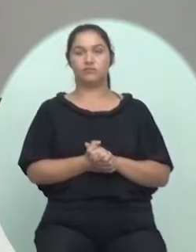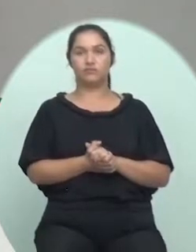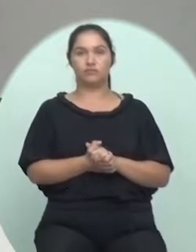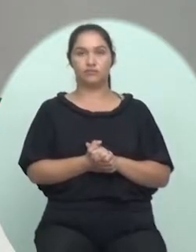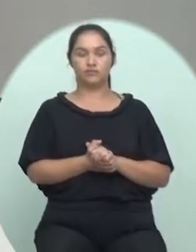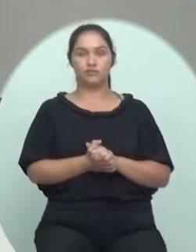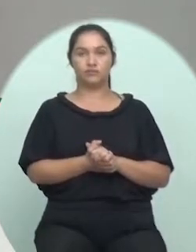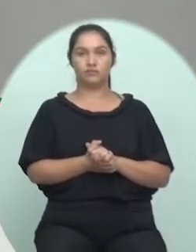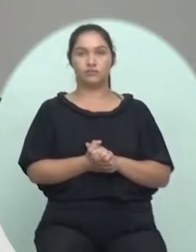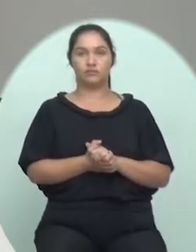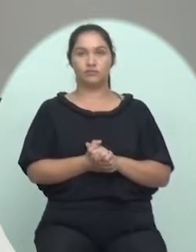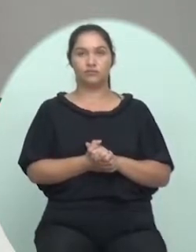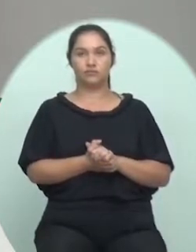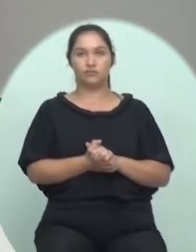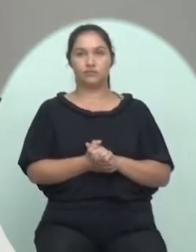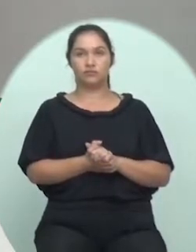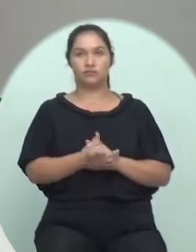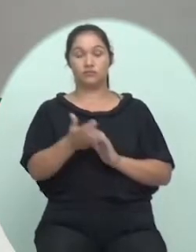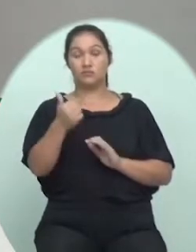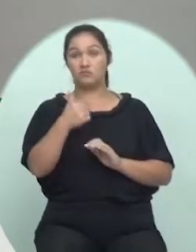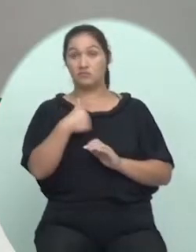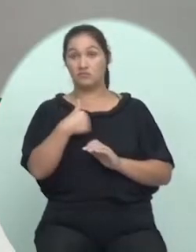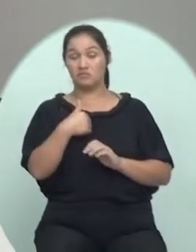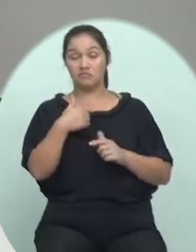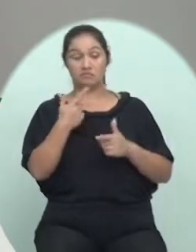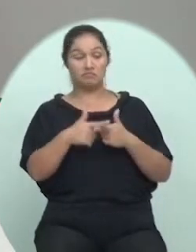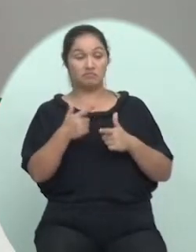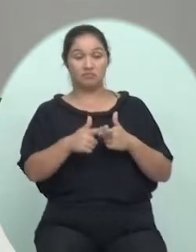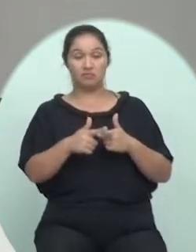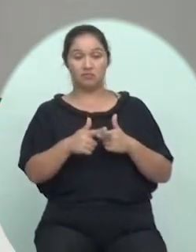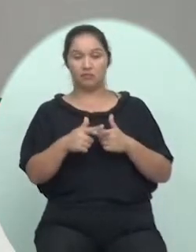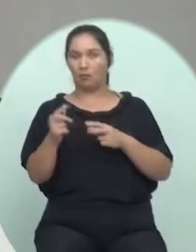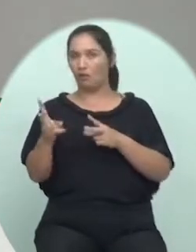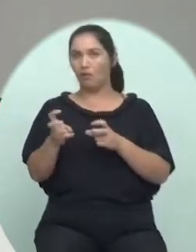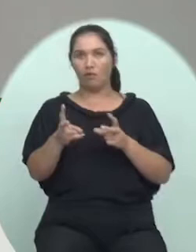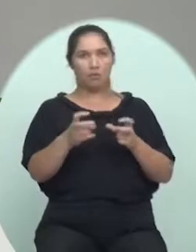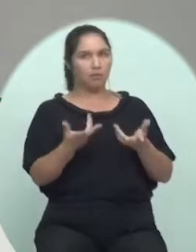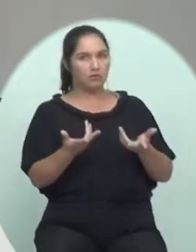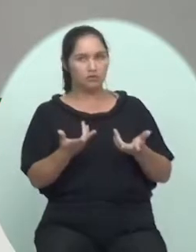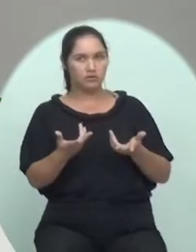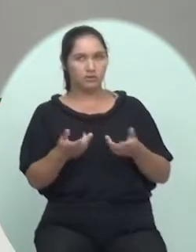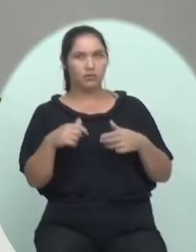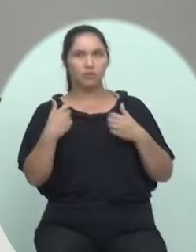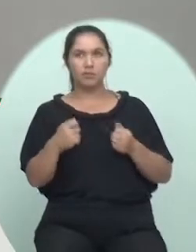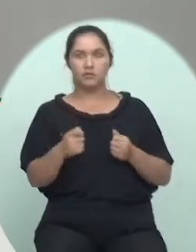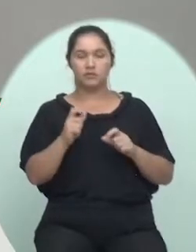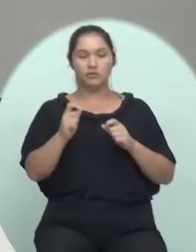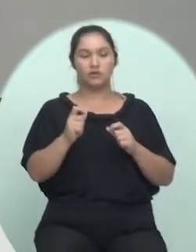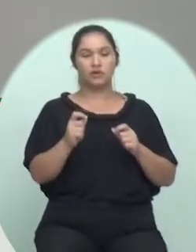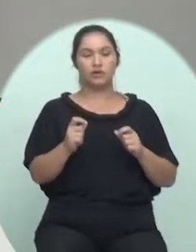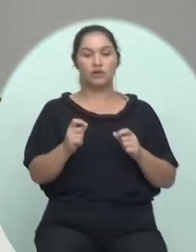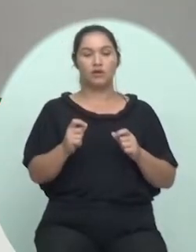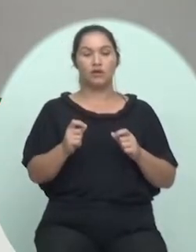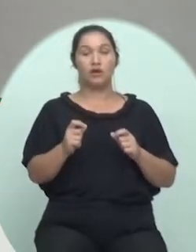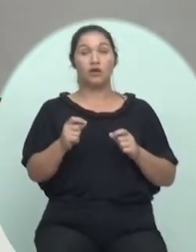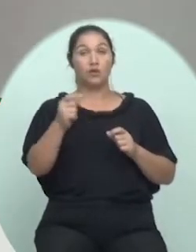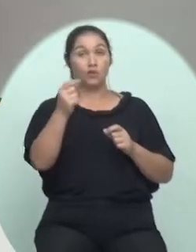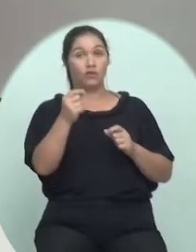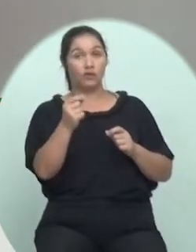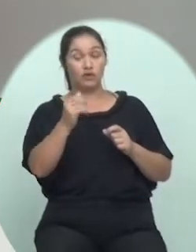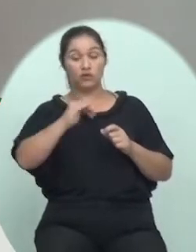consumidores. Não vejo problema nisso. Agora, faz esse rateio efetivamente com a estrutura